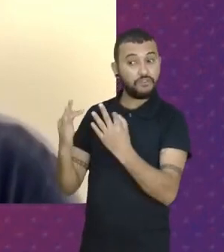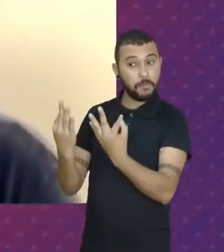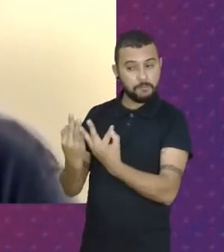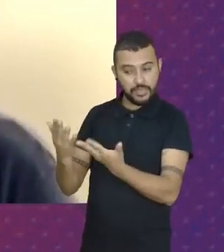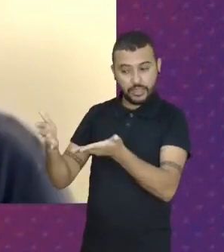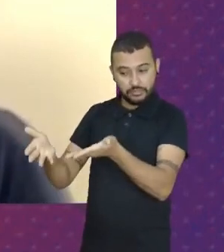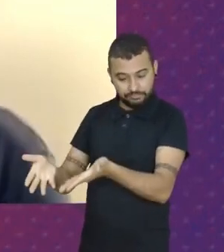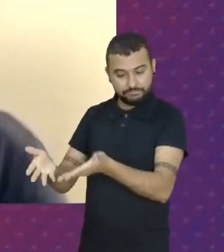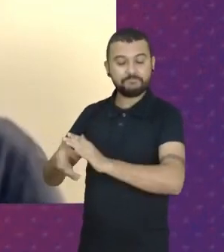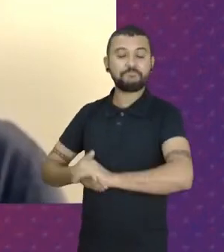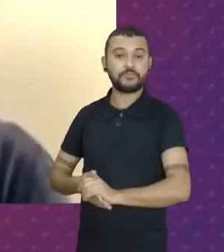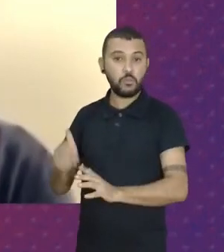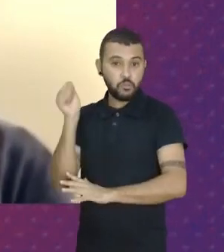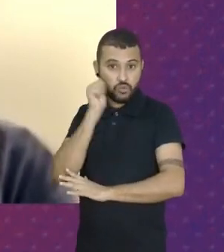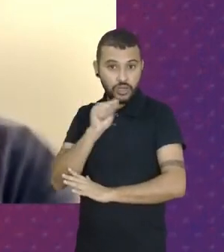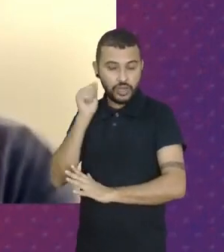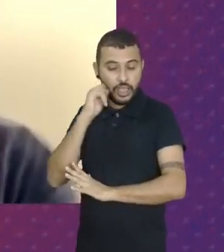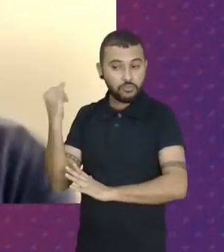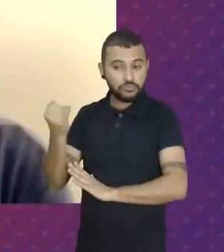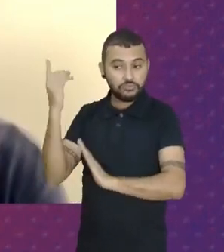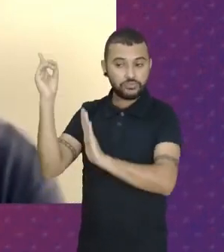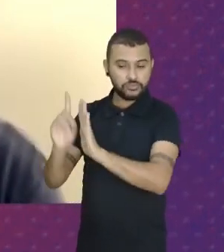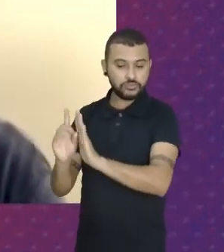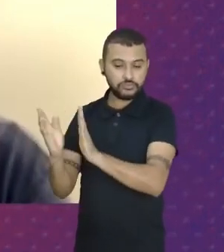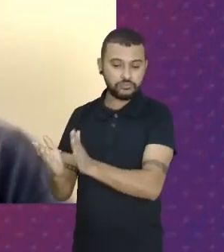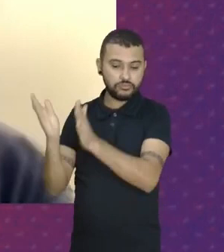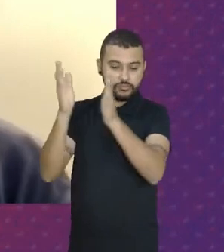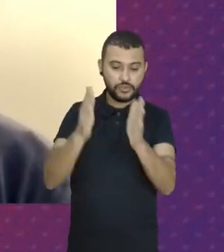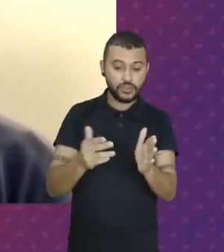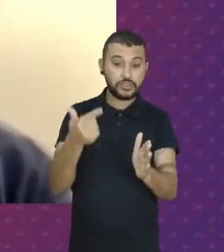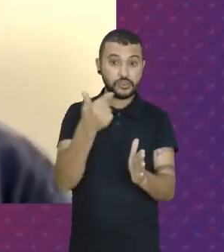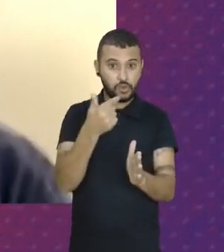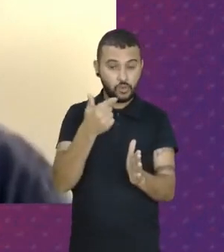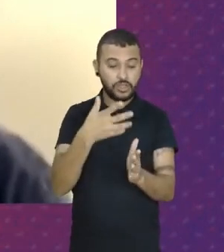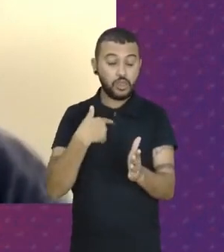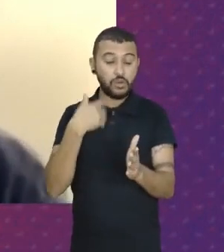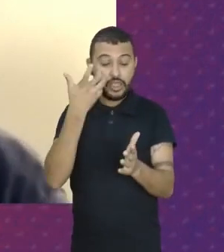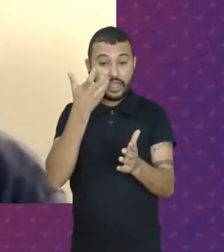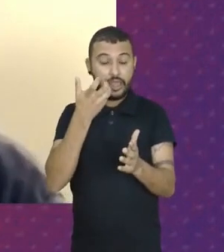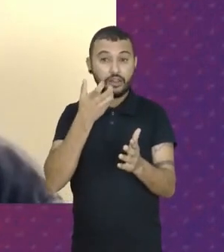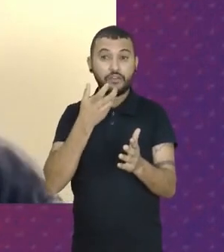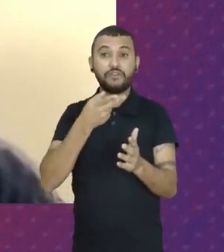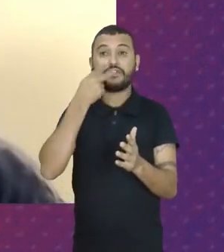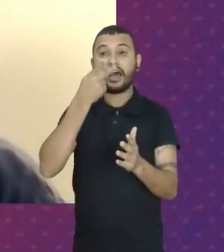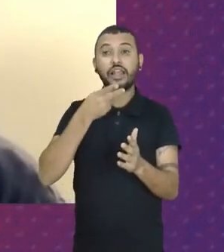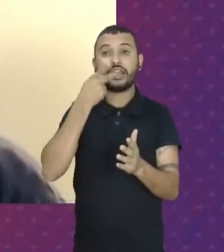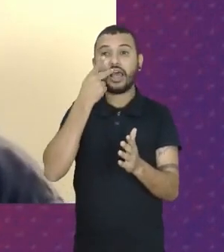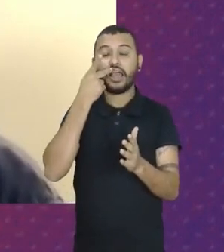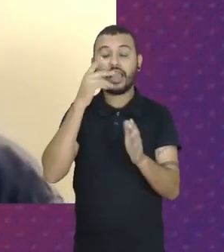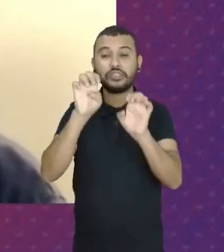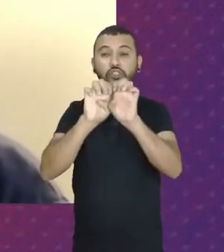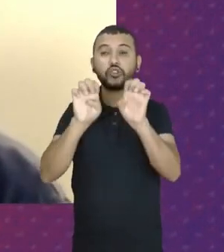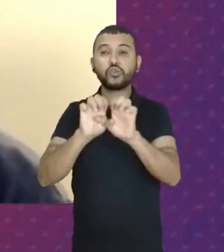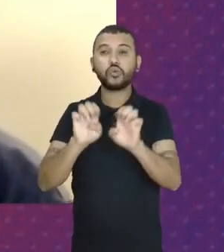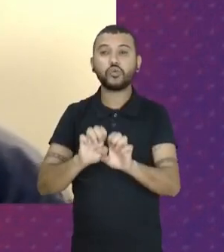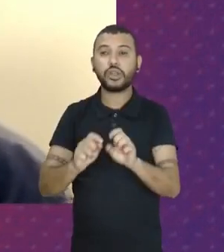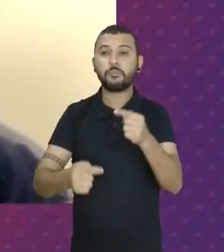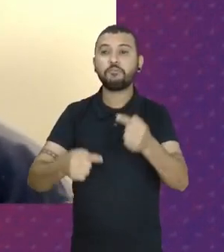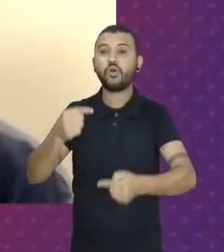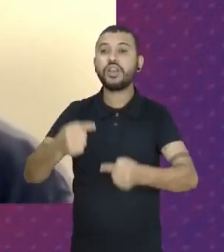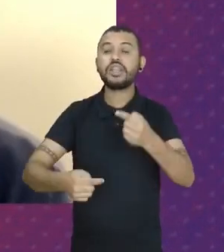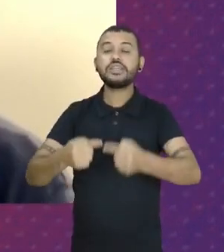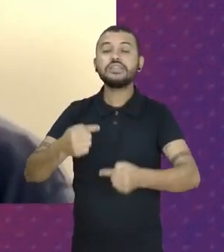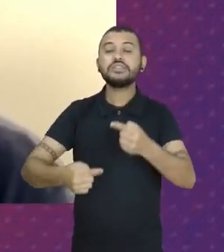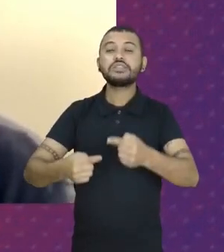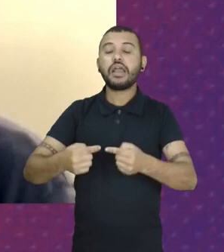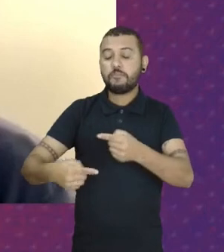principalmente das mulheres. Na segunda parte vou falar um pouquinho sobre como está estruturada a política de creches no Brasil,